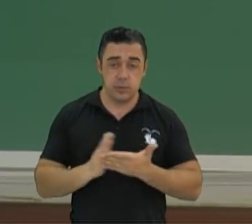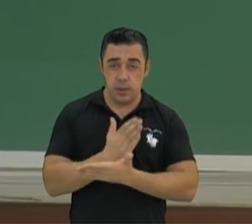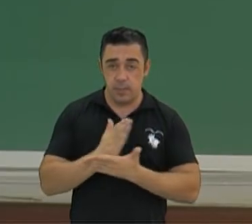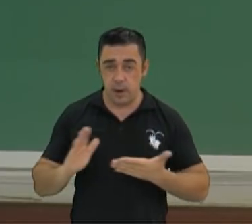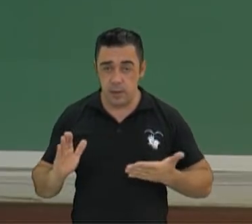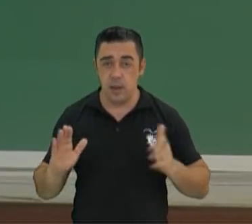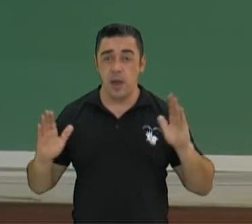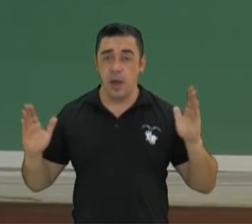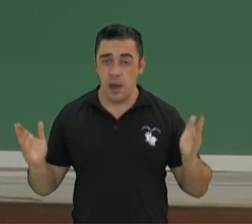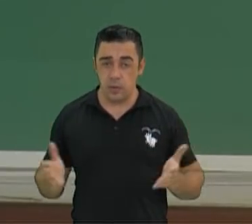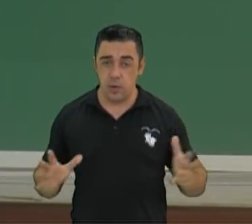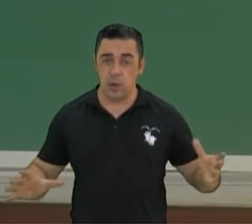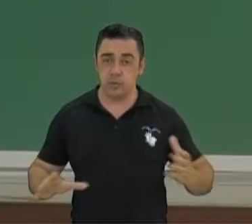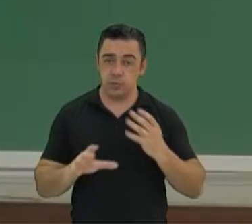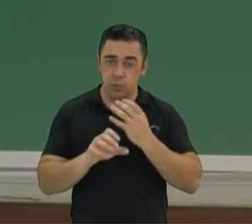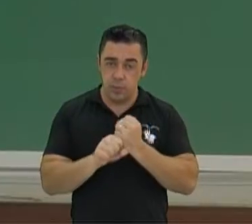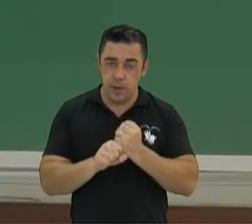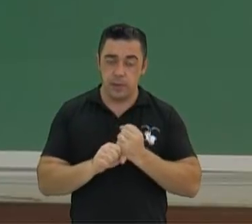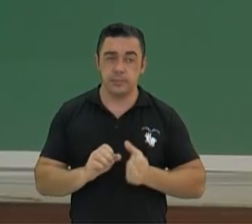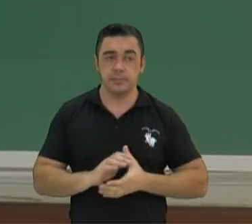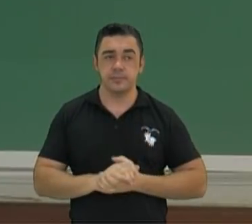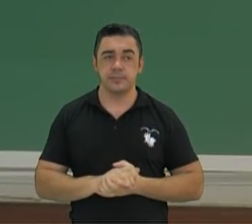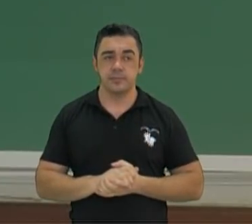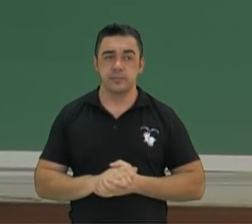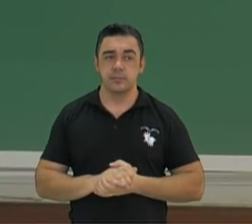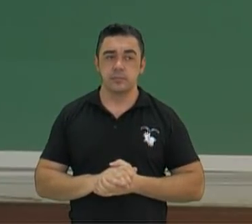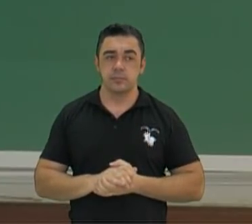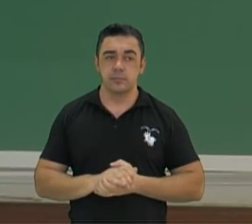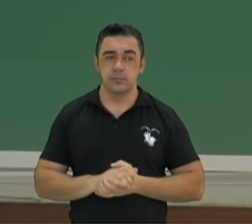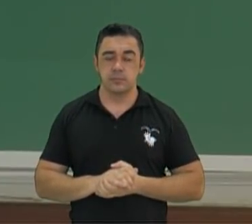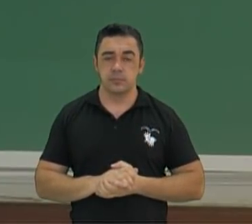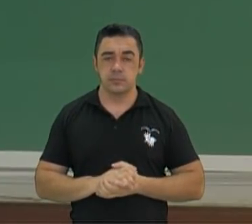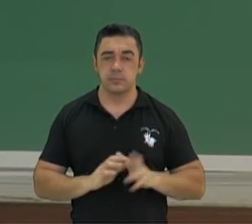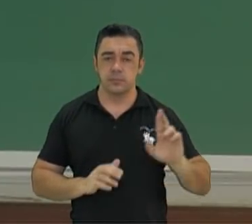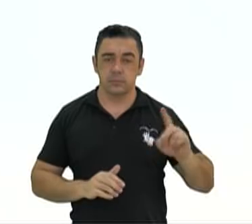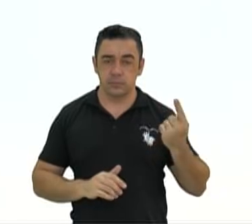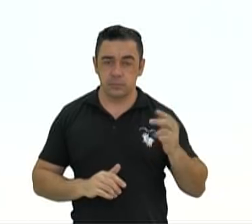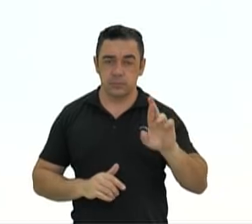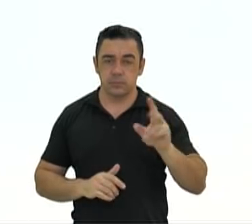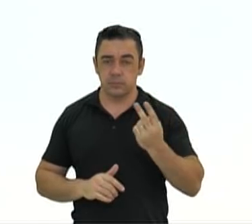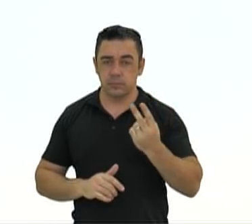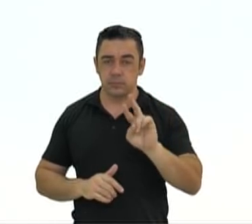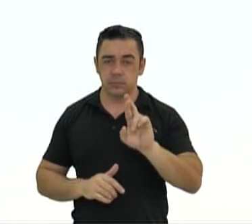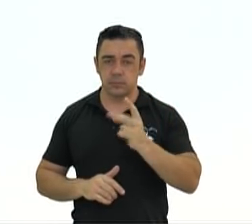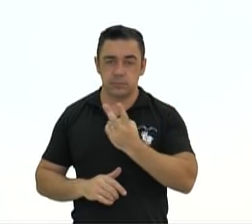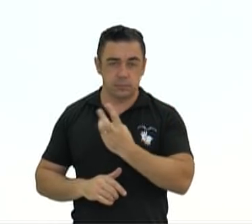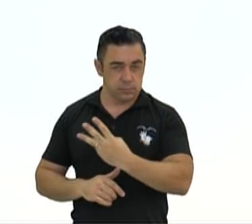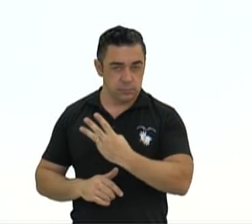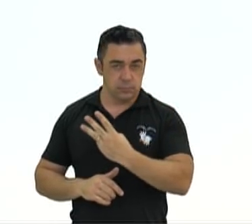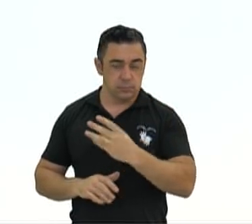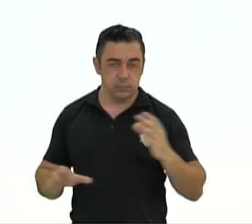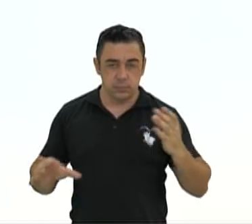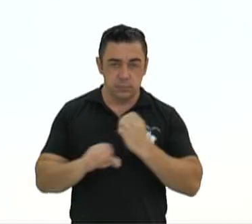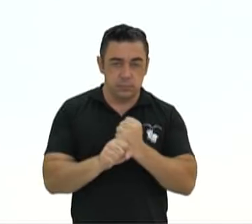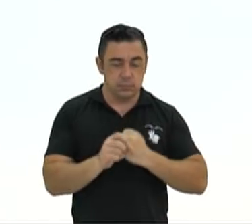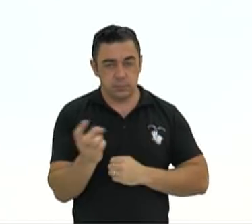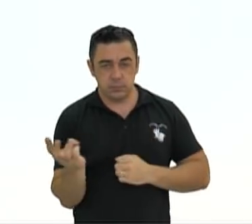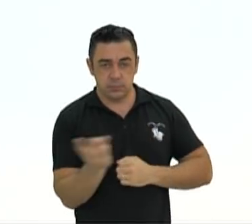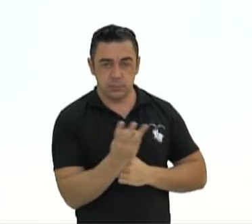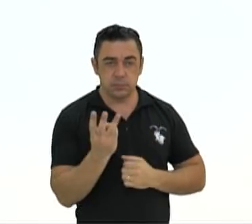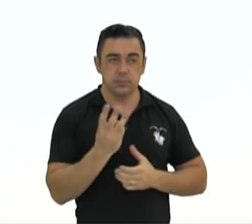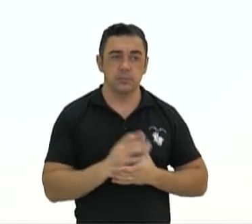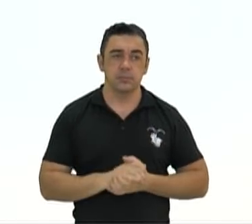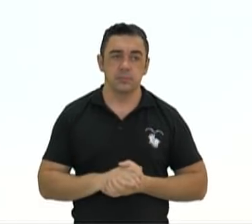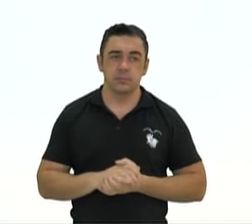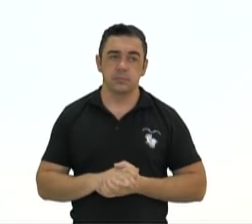separado, agora temos que somar. Então, olhem lá, o volume total vai ser a soma dos 3 volumes que a gente